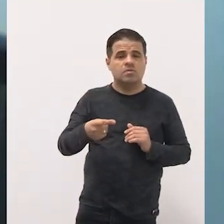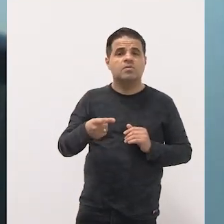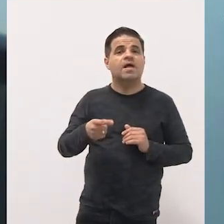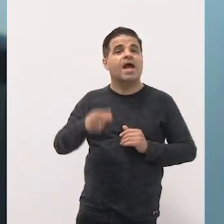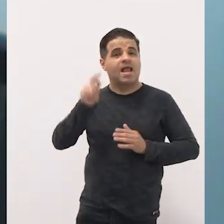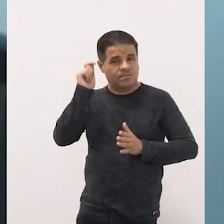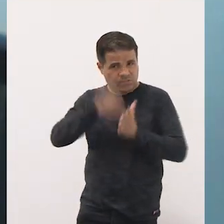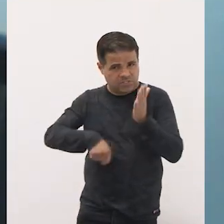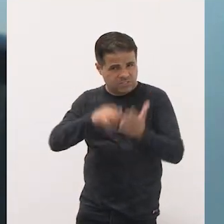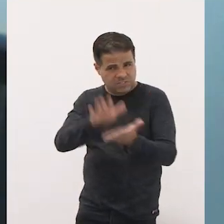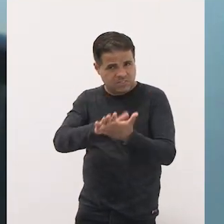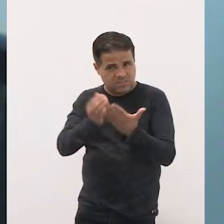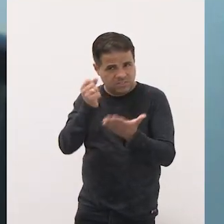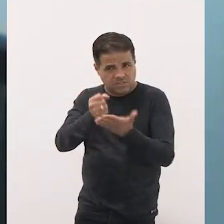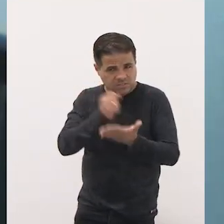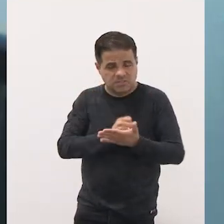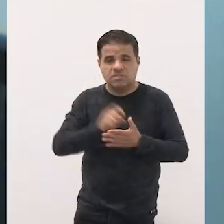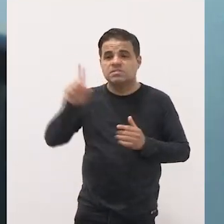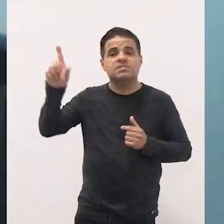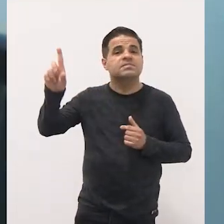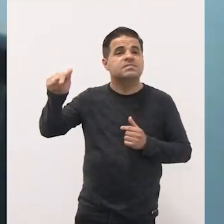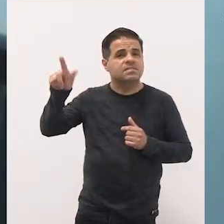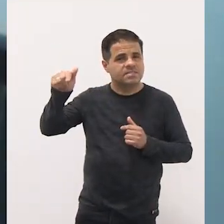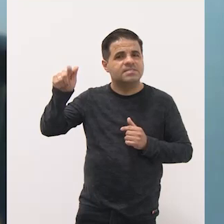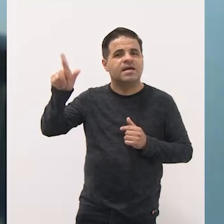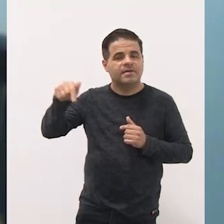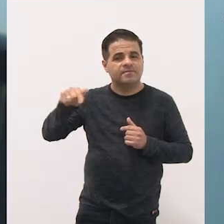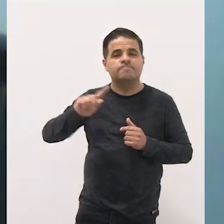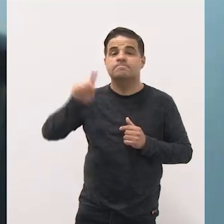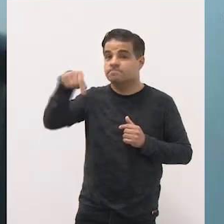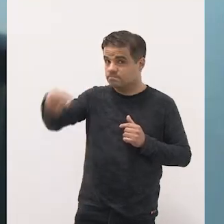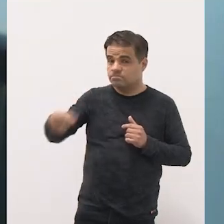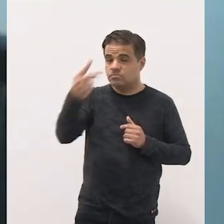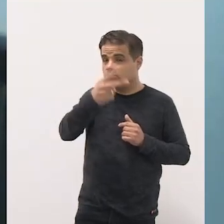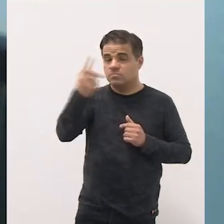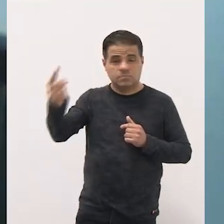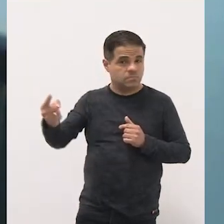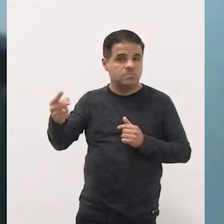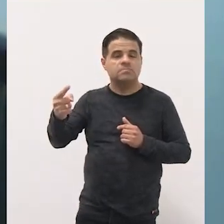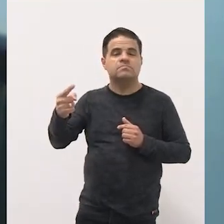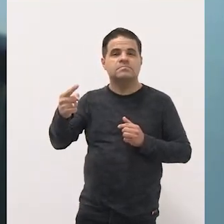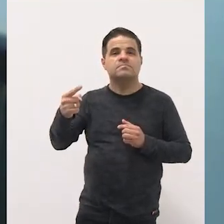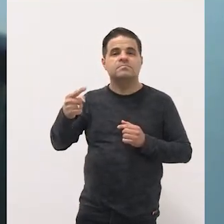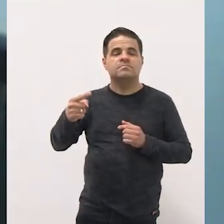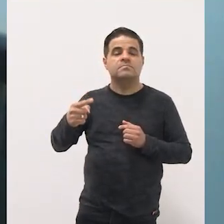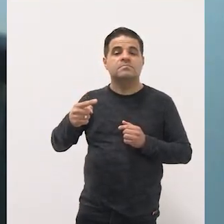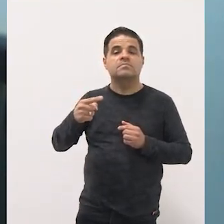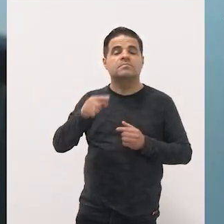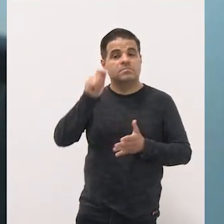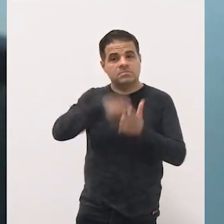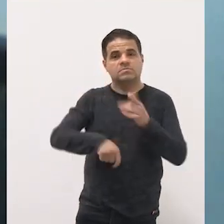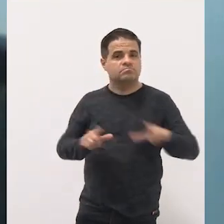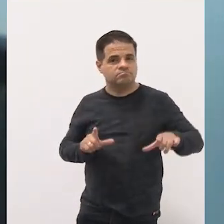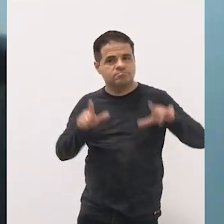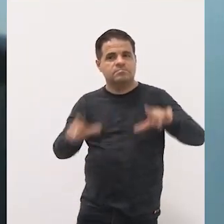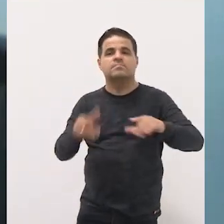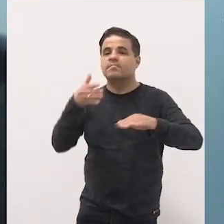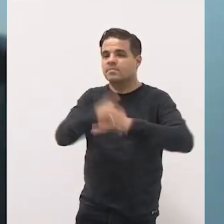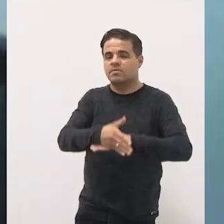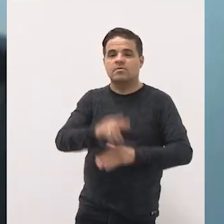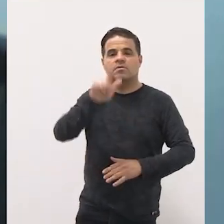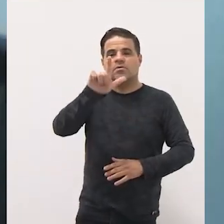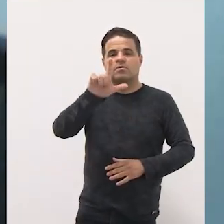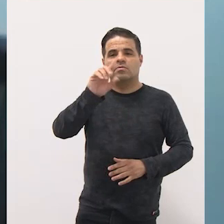foi registrada aos 17 anos. E aos 21 anos, ela, com esse registro, ela teve acesso ao